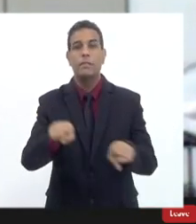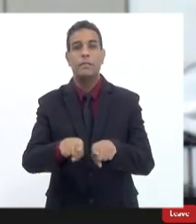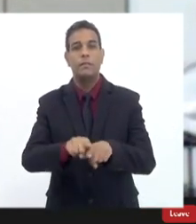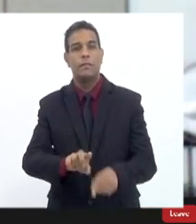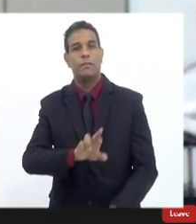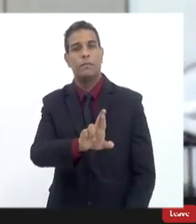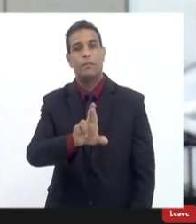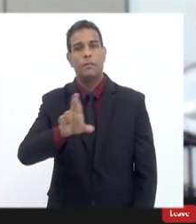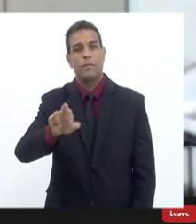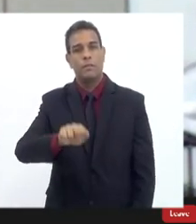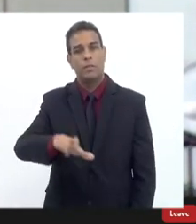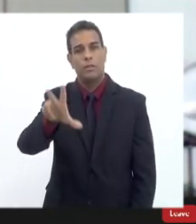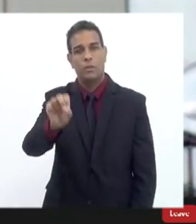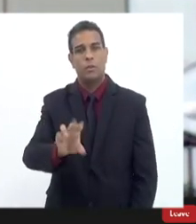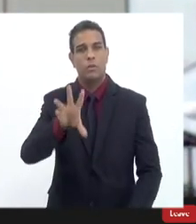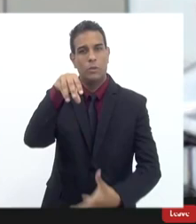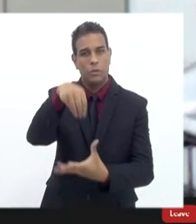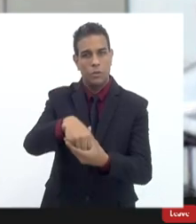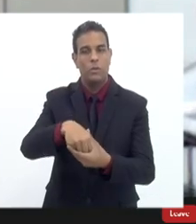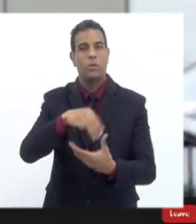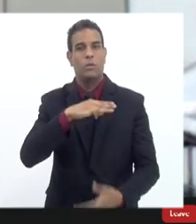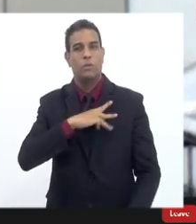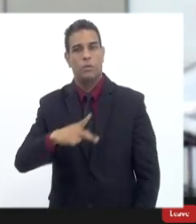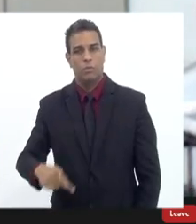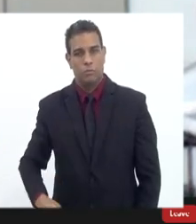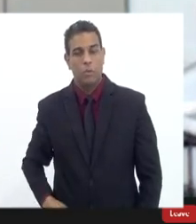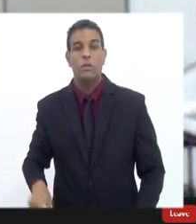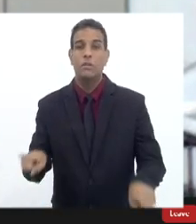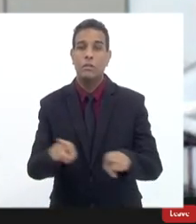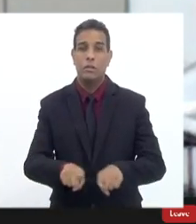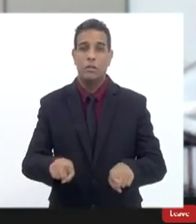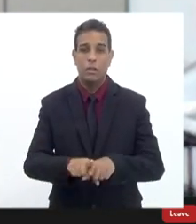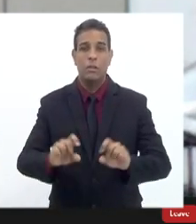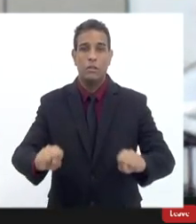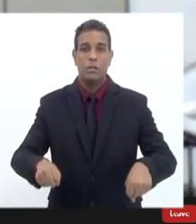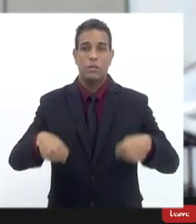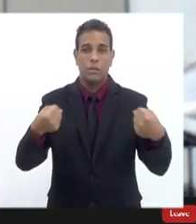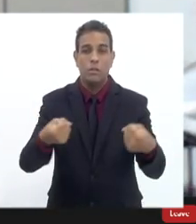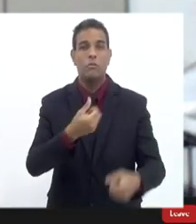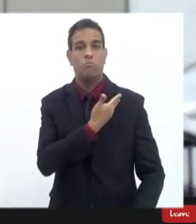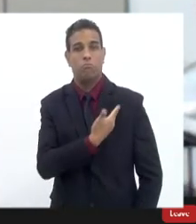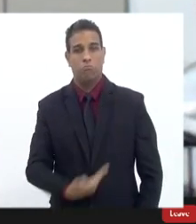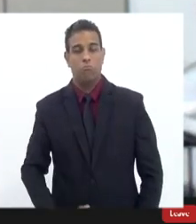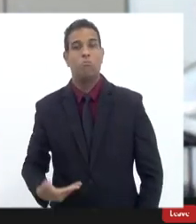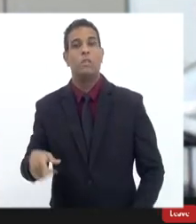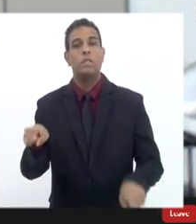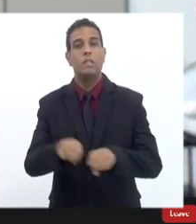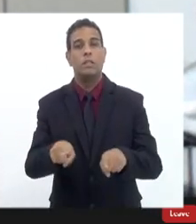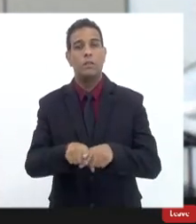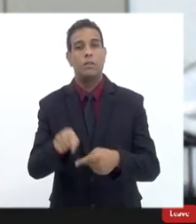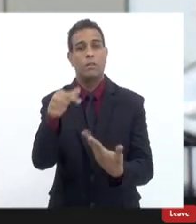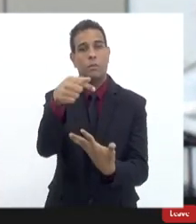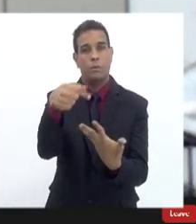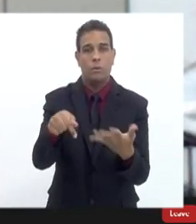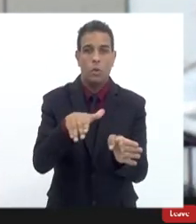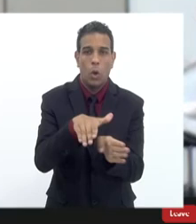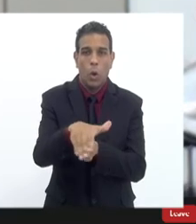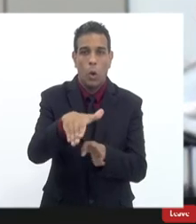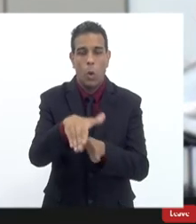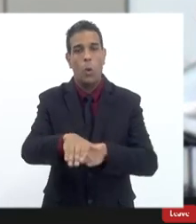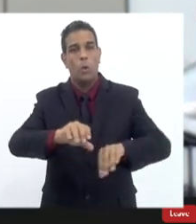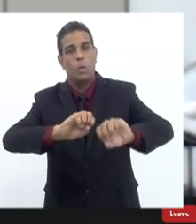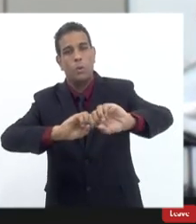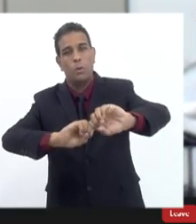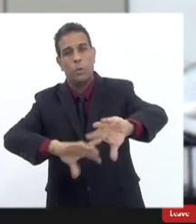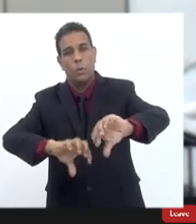representações estudantis, do Ministério Público, da Defensoria Pública, do Fórum Estadual de Educação, do Conselho Estadual de